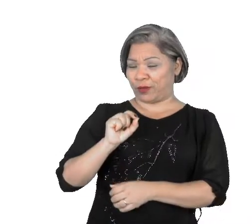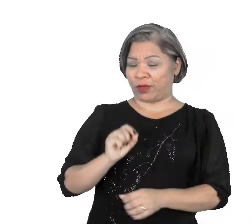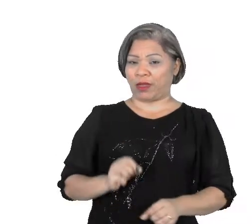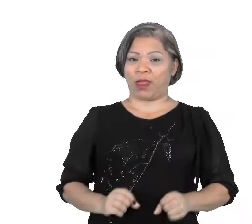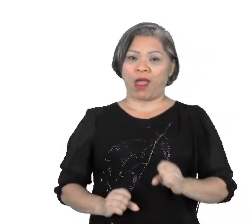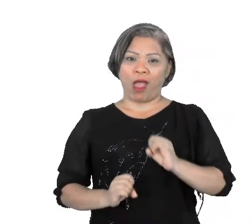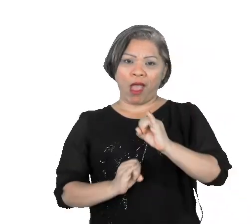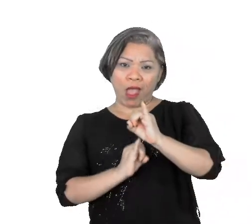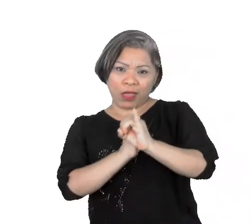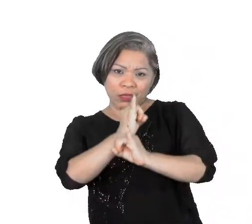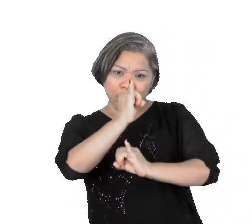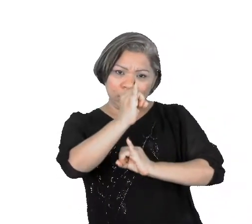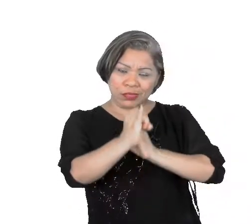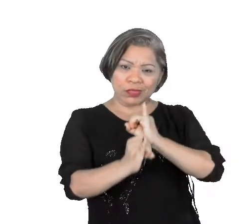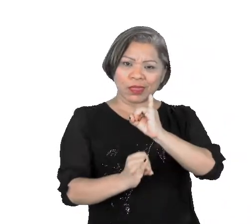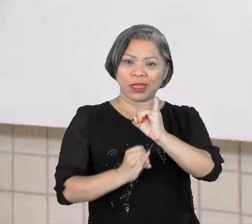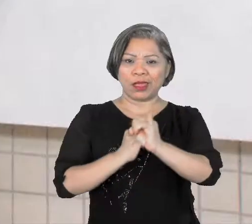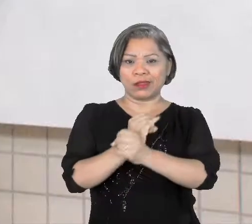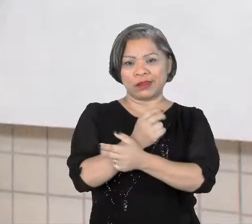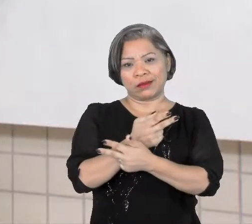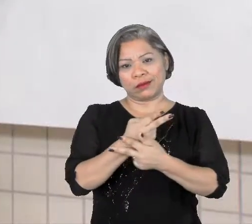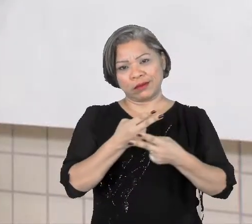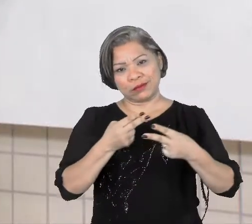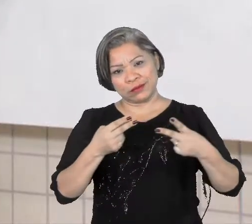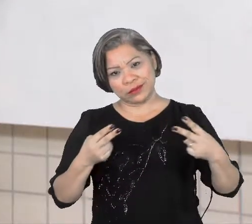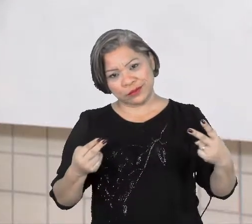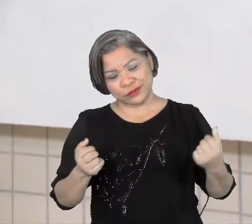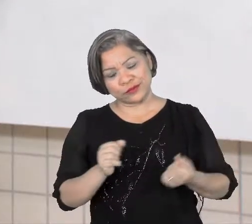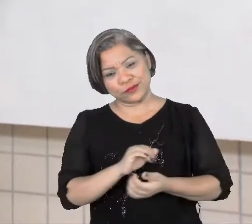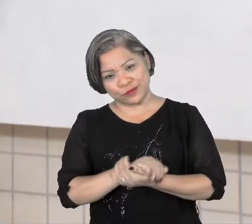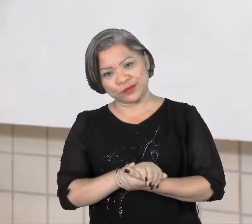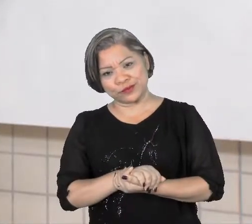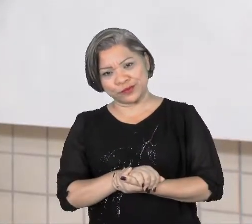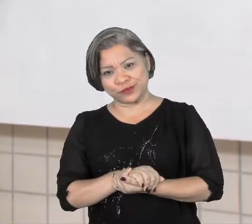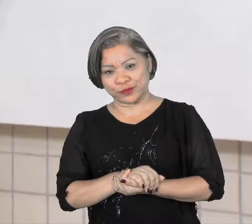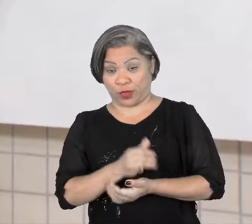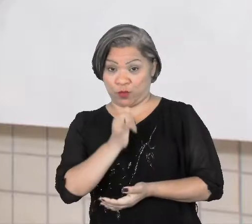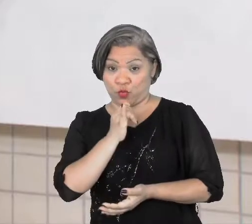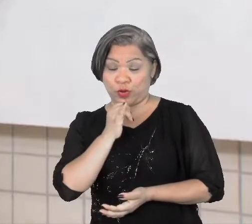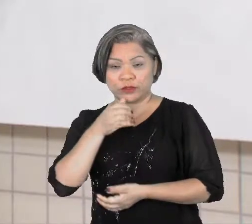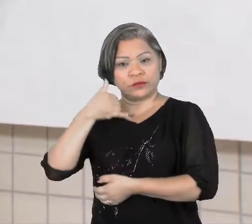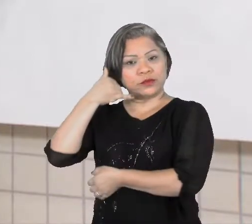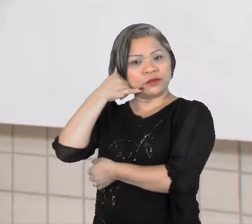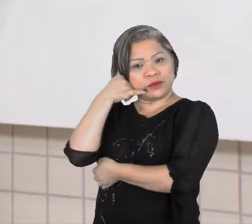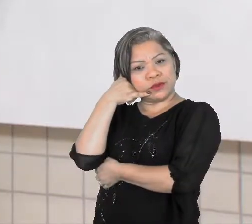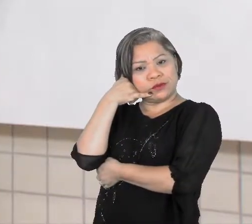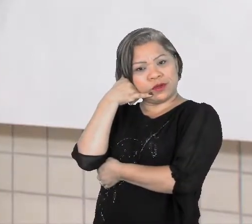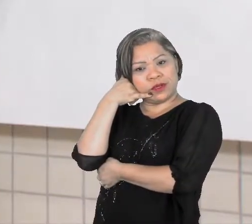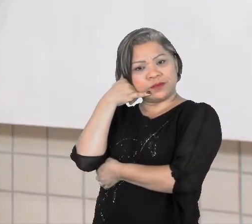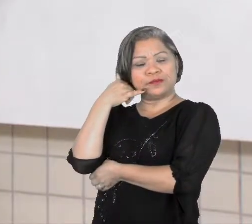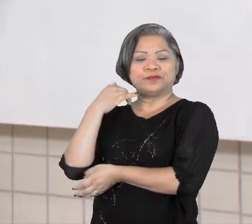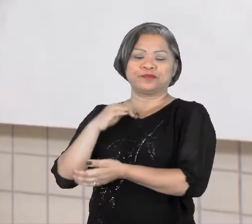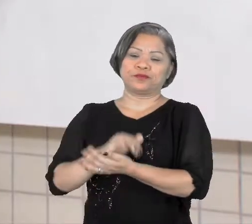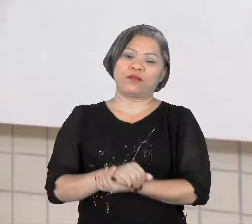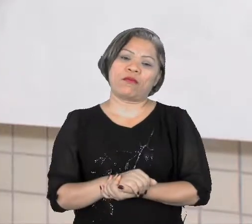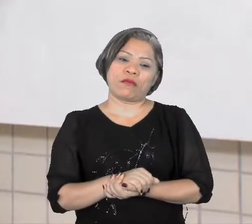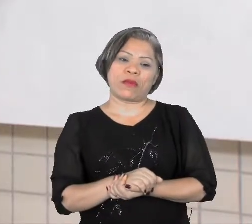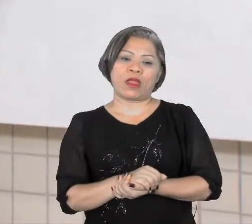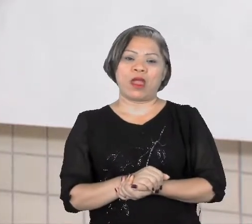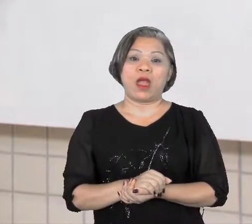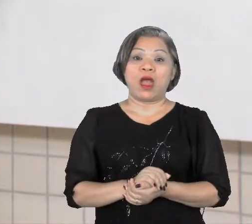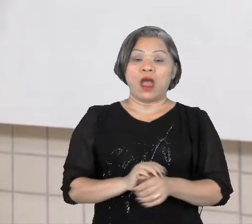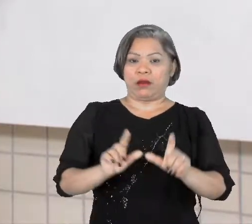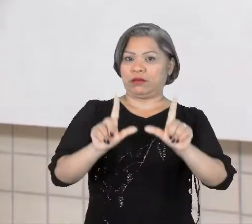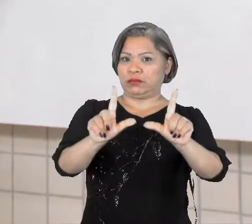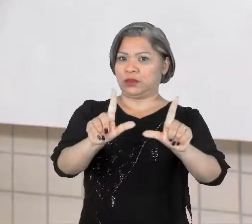coisas. O seu celular é possível controlar a sua televisão. Você também consegue,